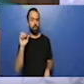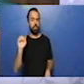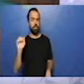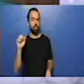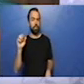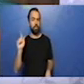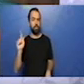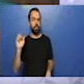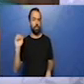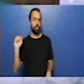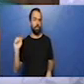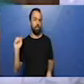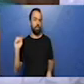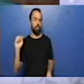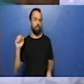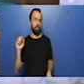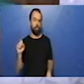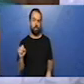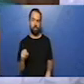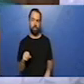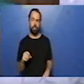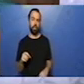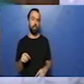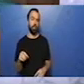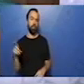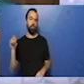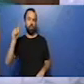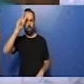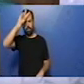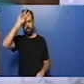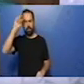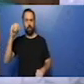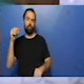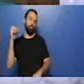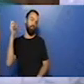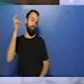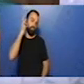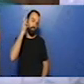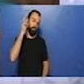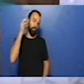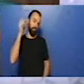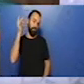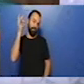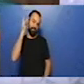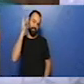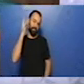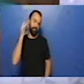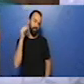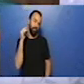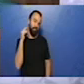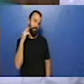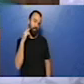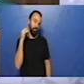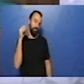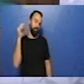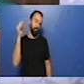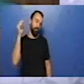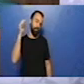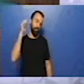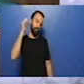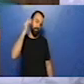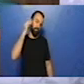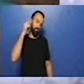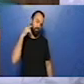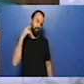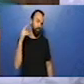que é um inseto que pica essa região do rosto. Ele estando contaminado, ele pode infectar a